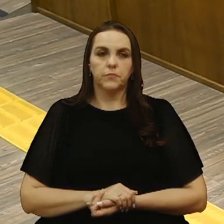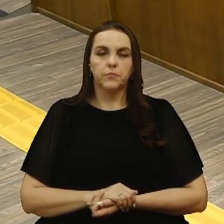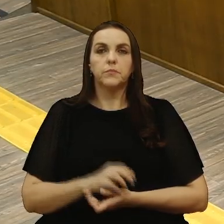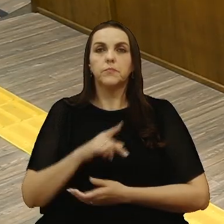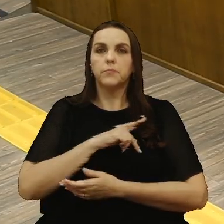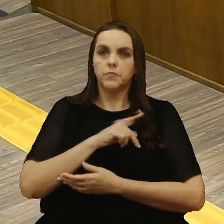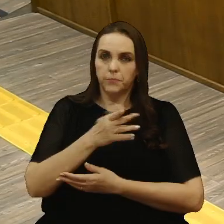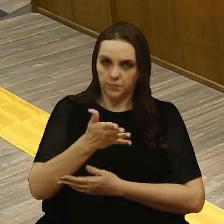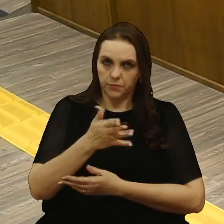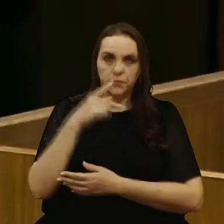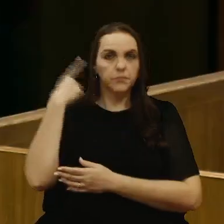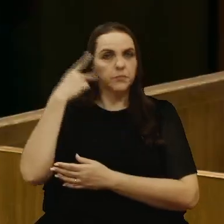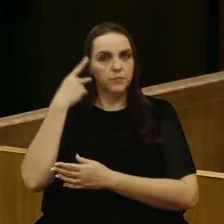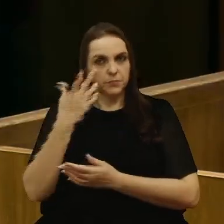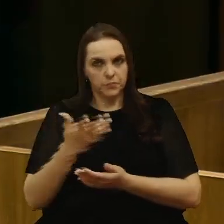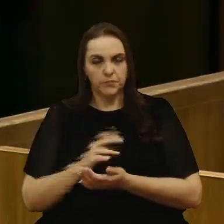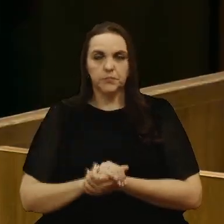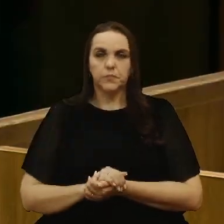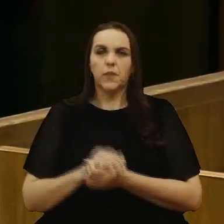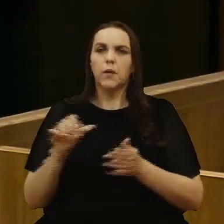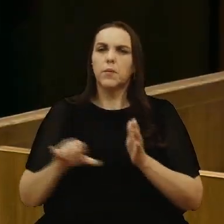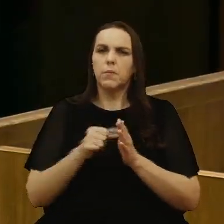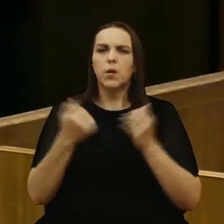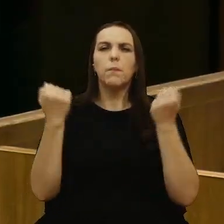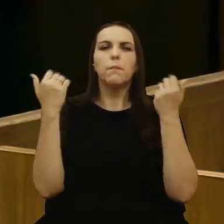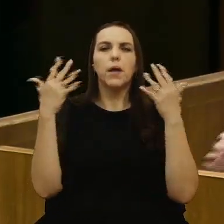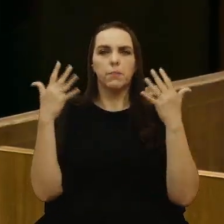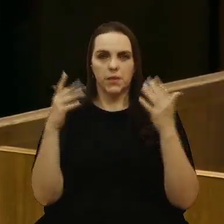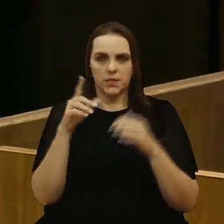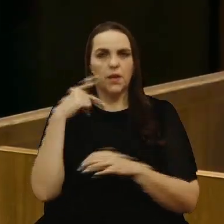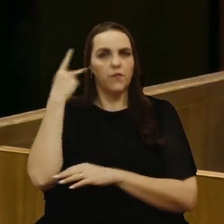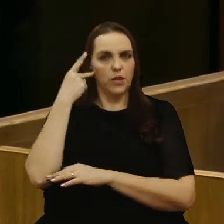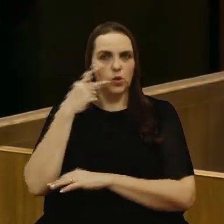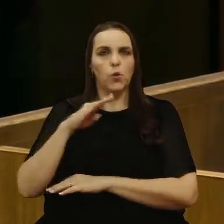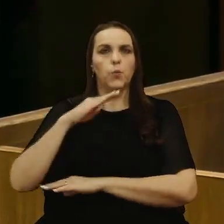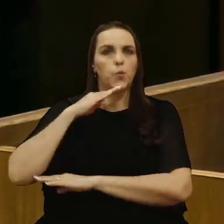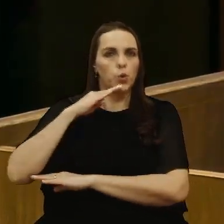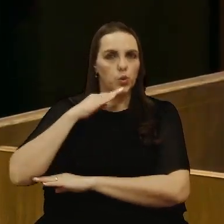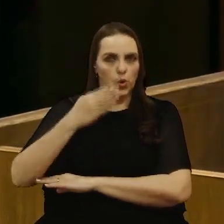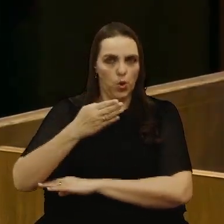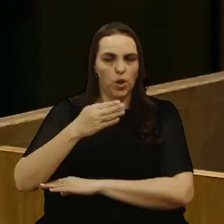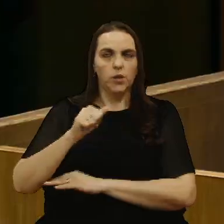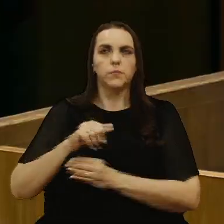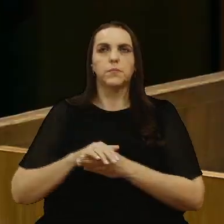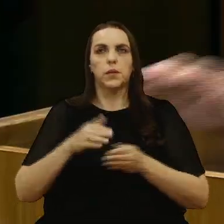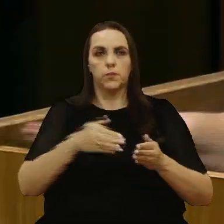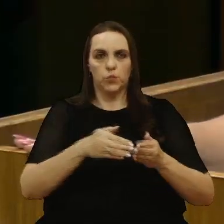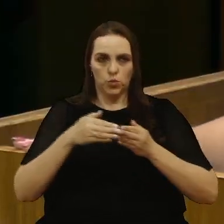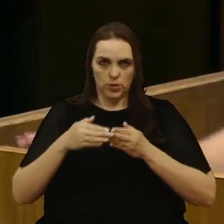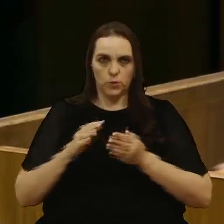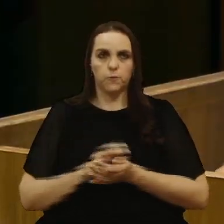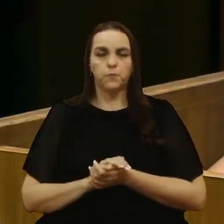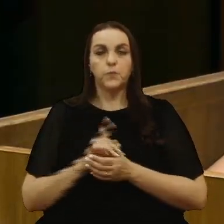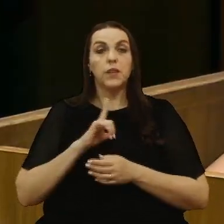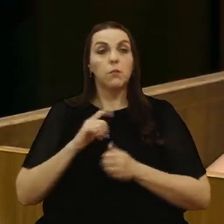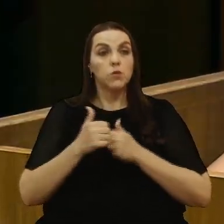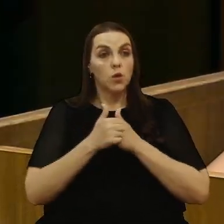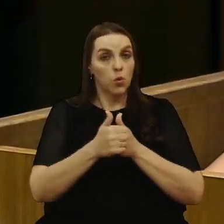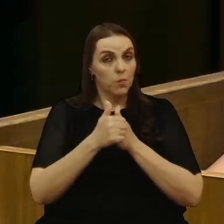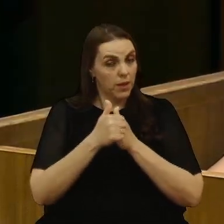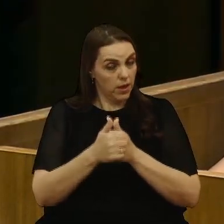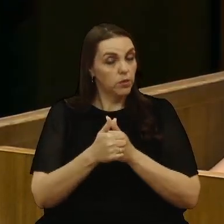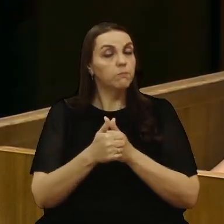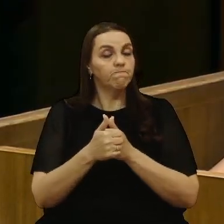Senhor presidente, senhores vereadores, primeiramente parabenizar o vereador Bortola pela moção. A gente tem acompanhado